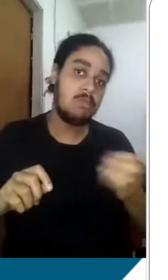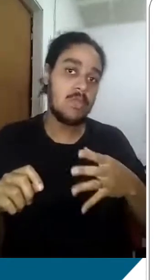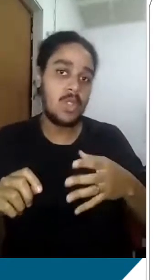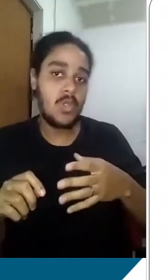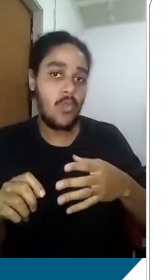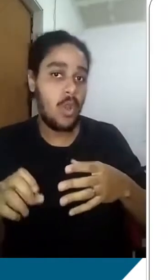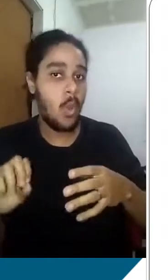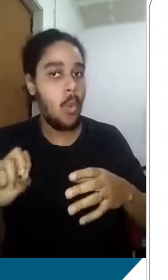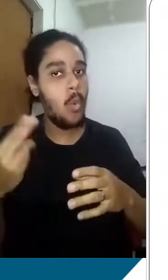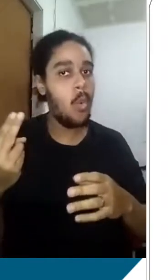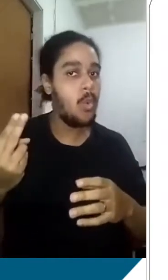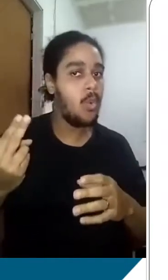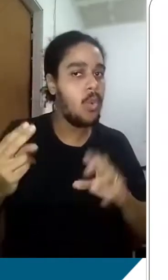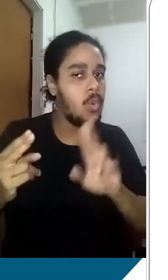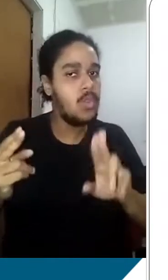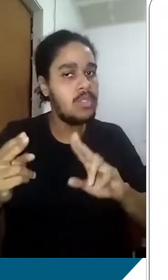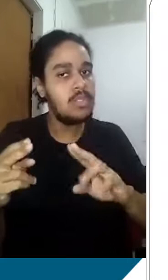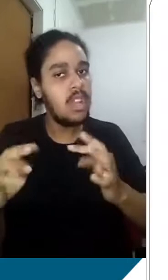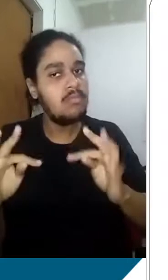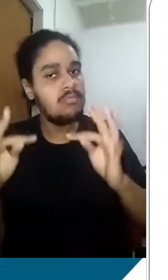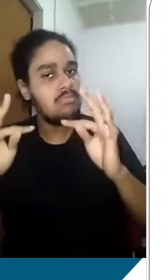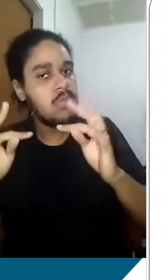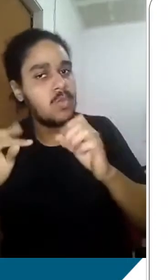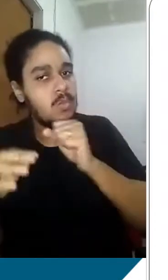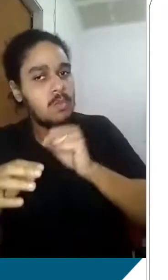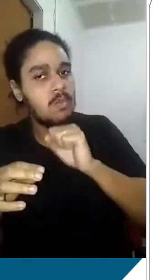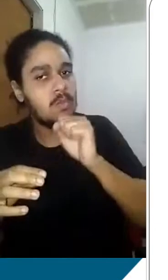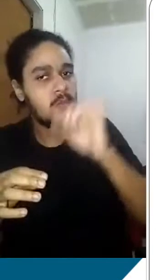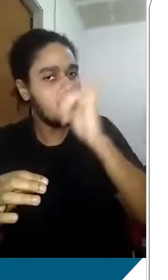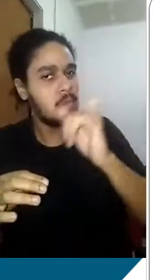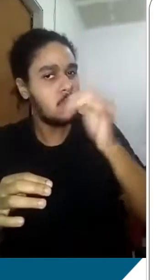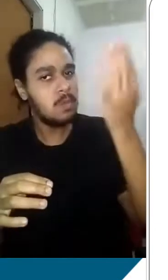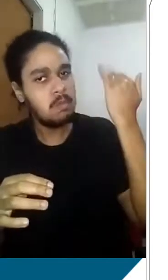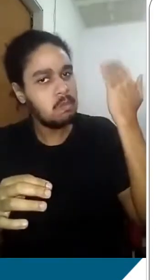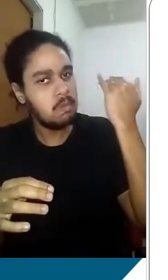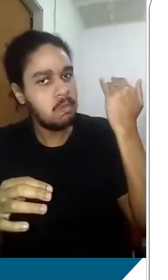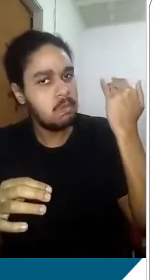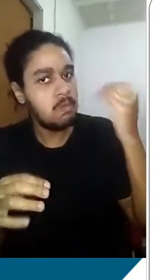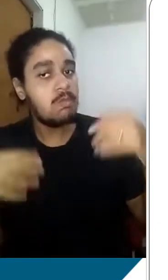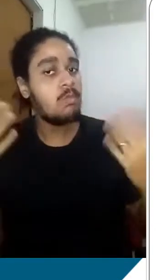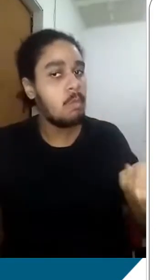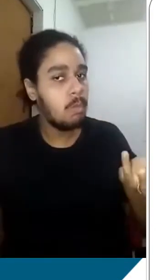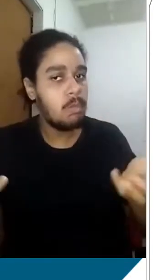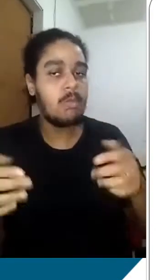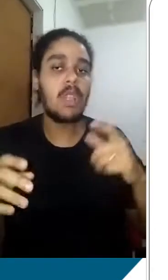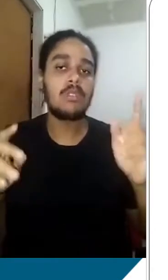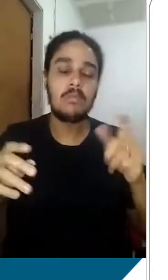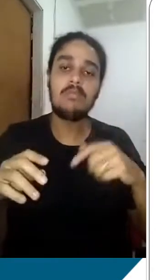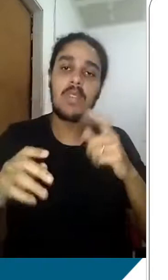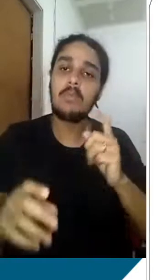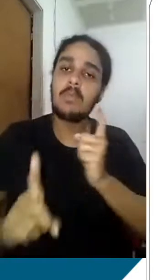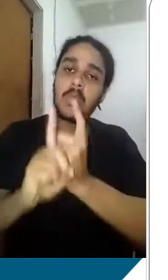modernas ou ele utiliza técnicas mais arcaicas. A gente pode identificar